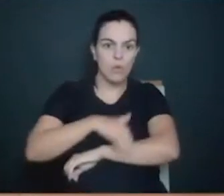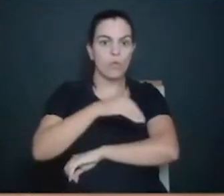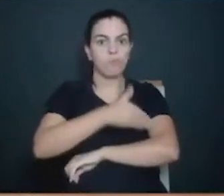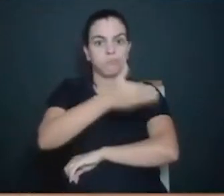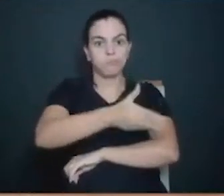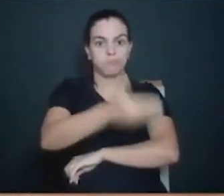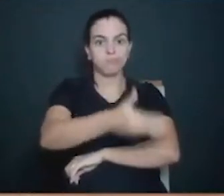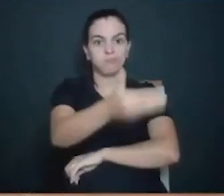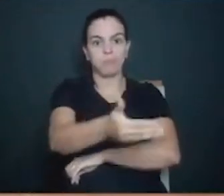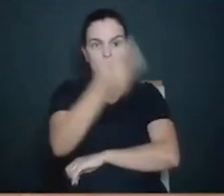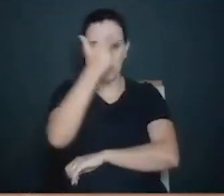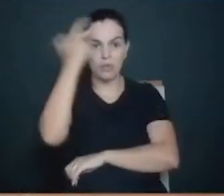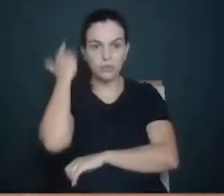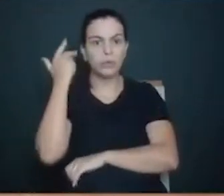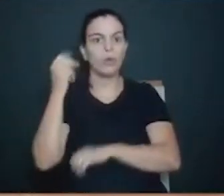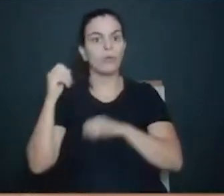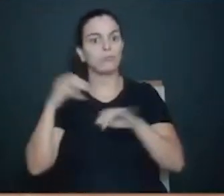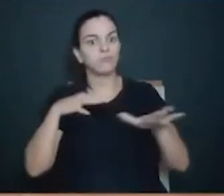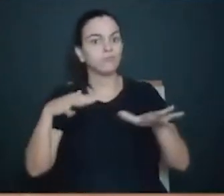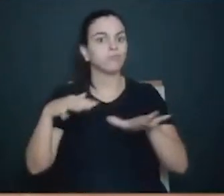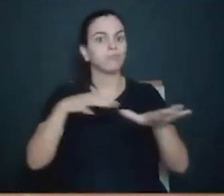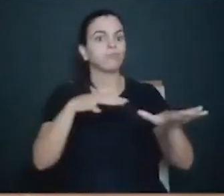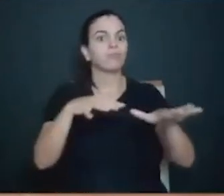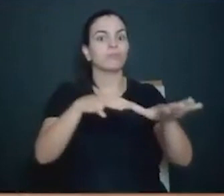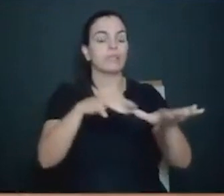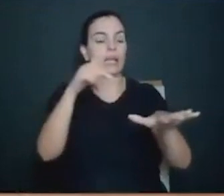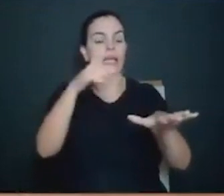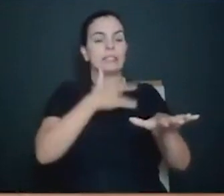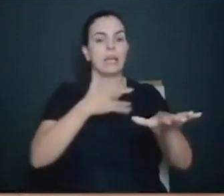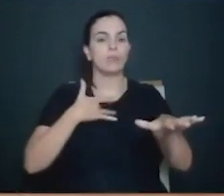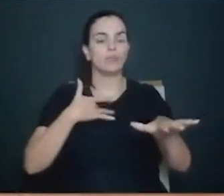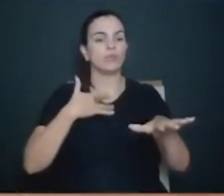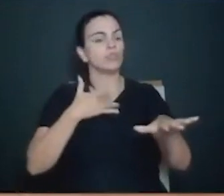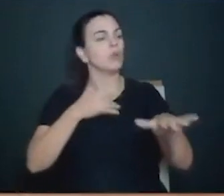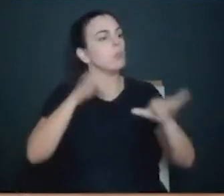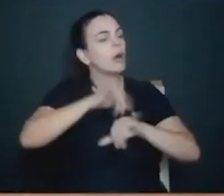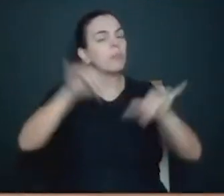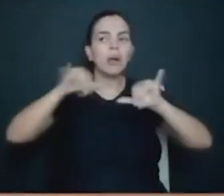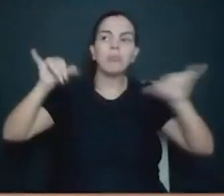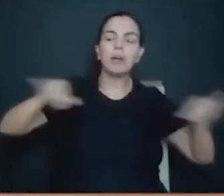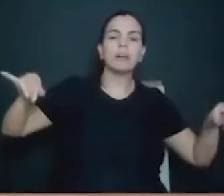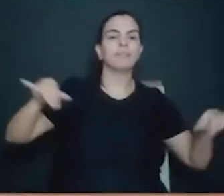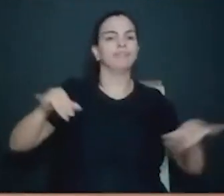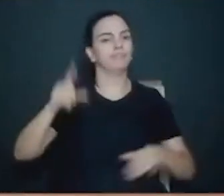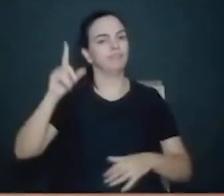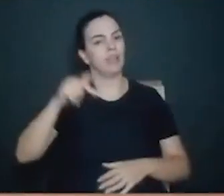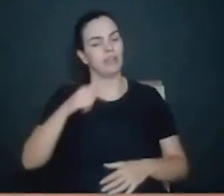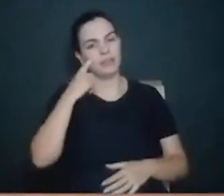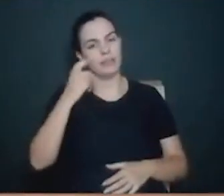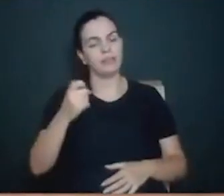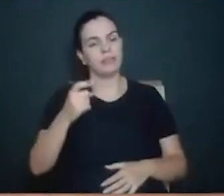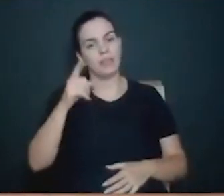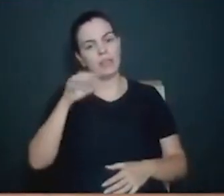antes, acho que temos que somar esforços para combater. Então, acho que seria esse o recado, né?